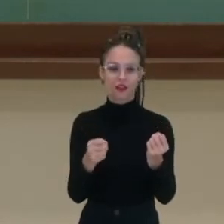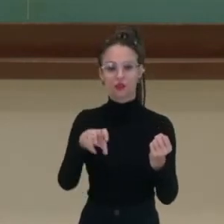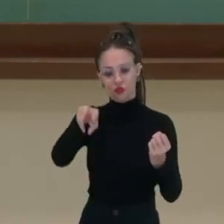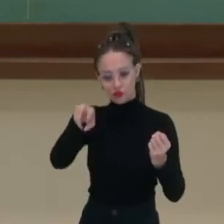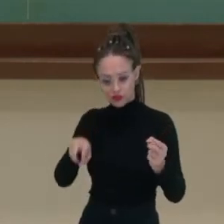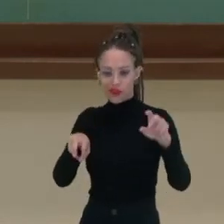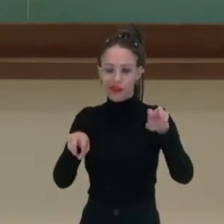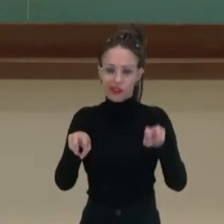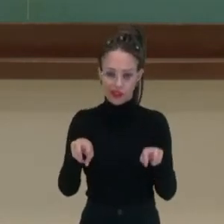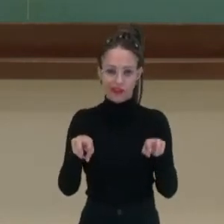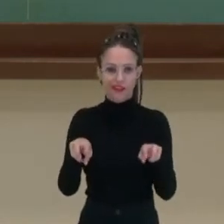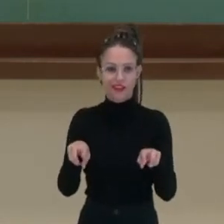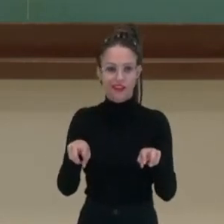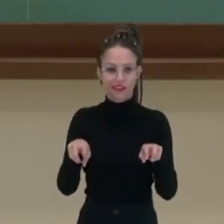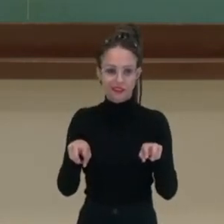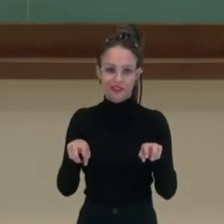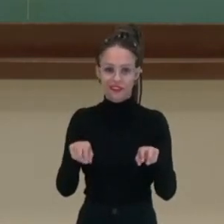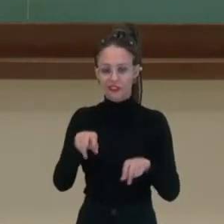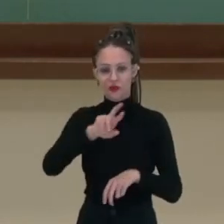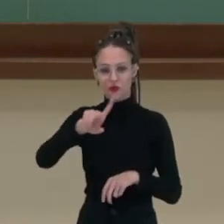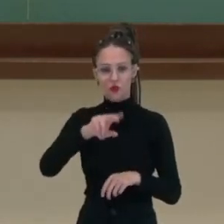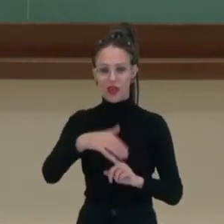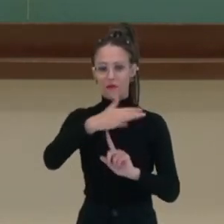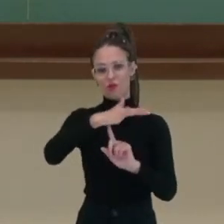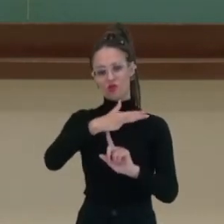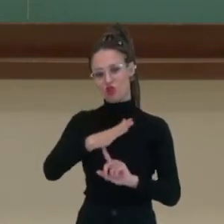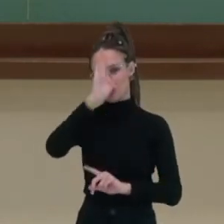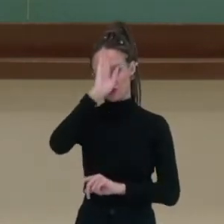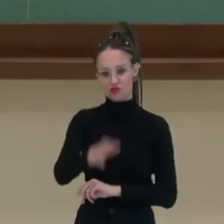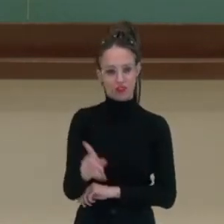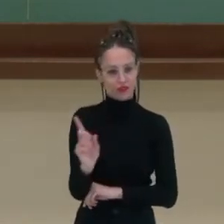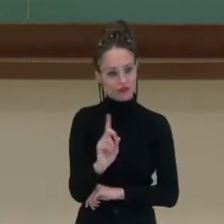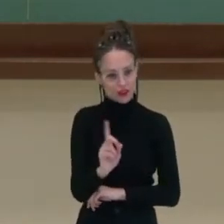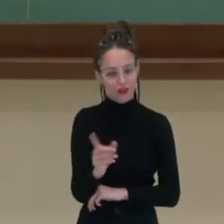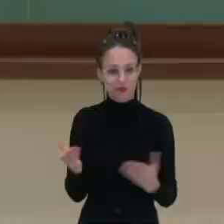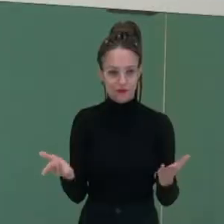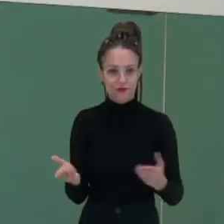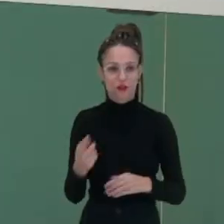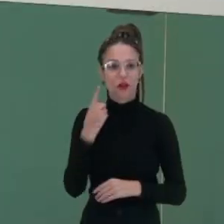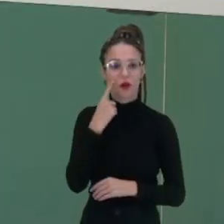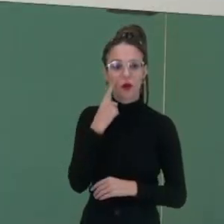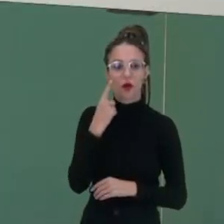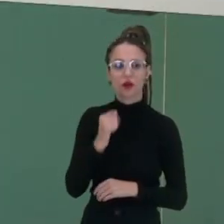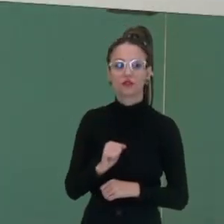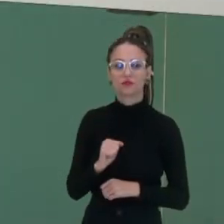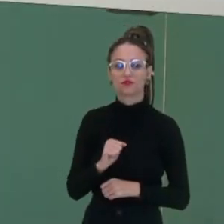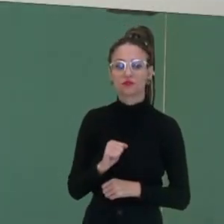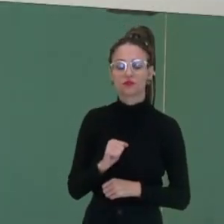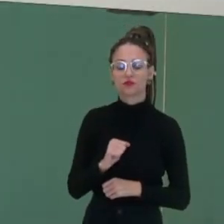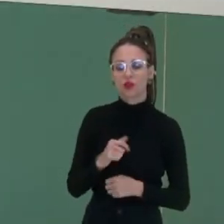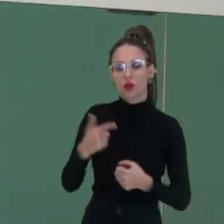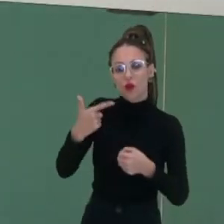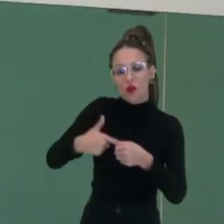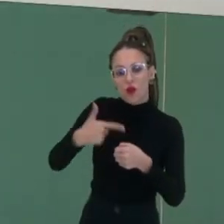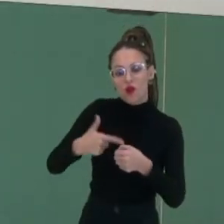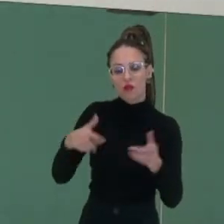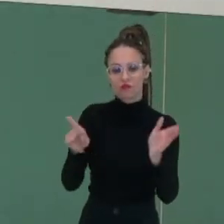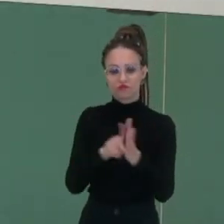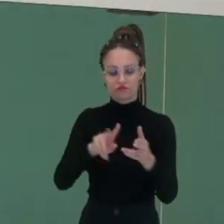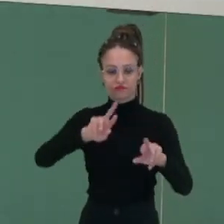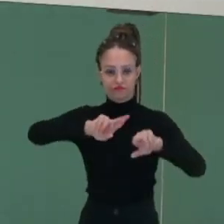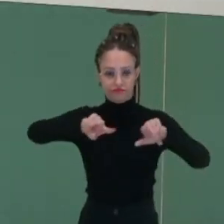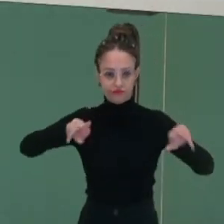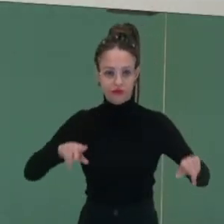e tal mesmo, não é igual do Fred Flintstone, né? E aí você toca lá, voltando, óleo, combustível. Então, esses são